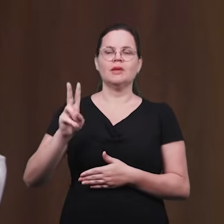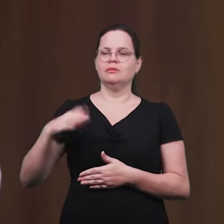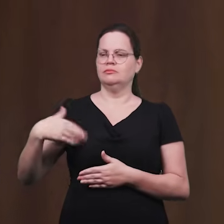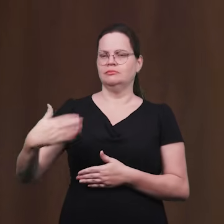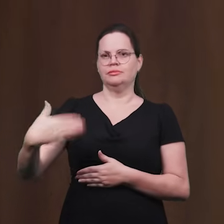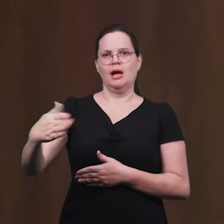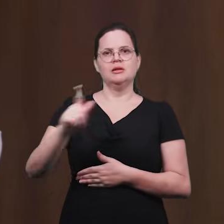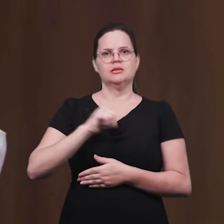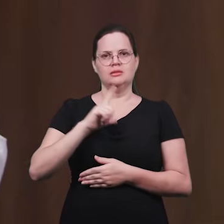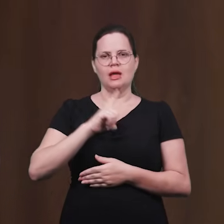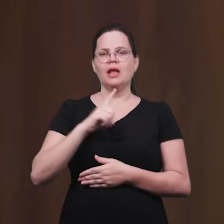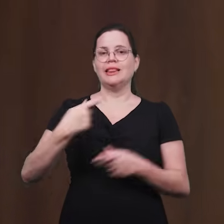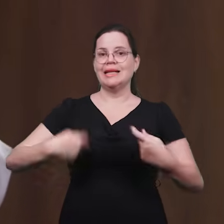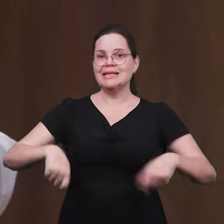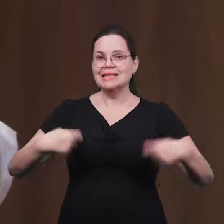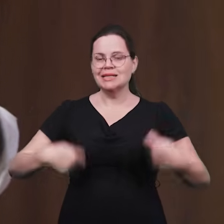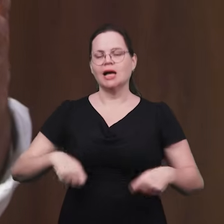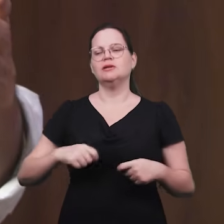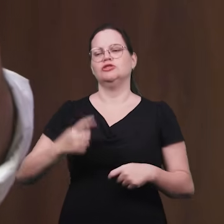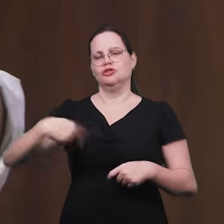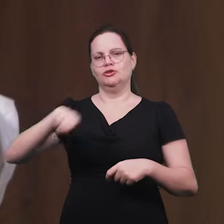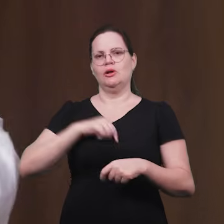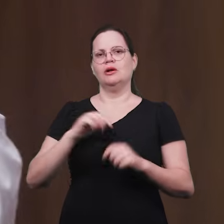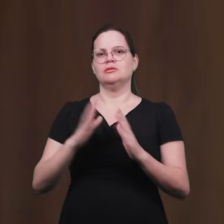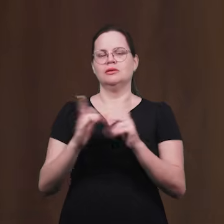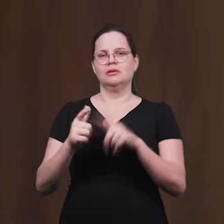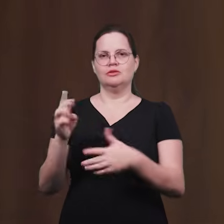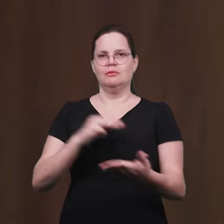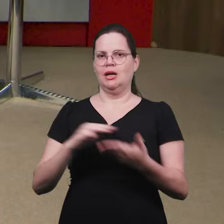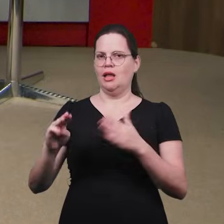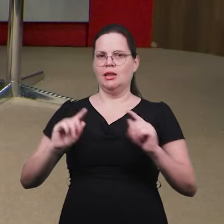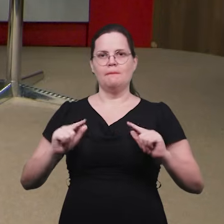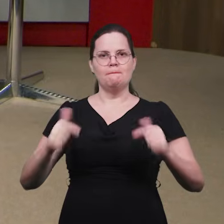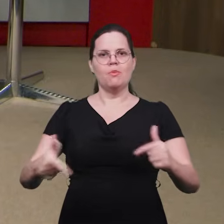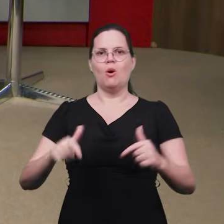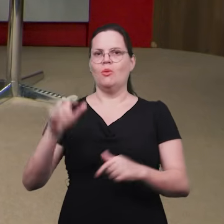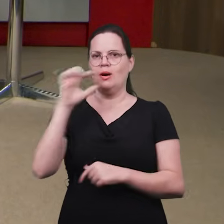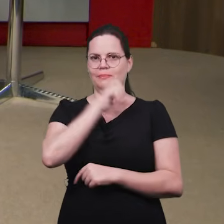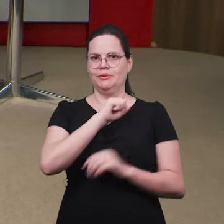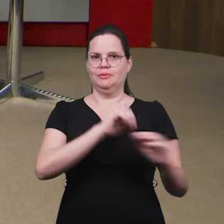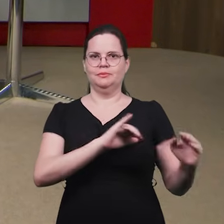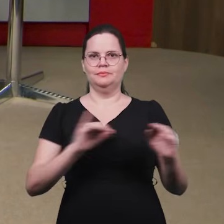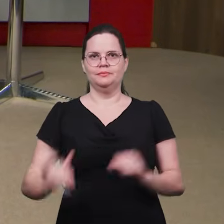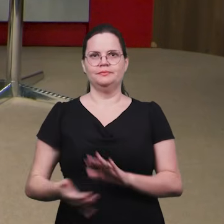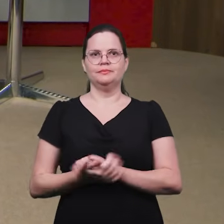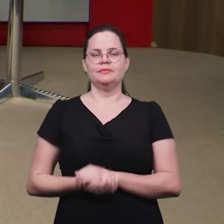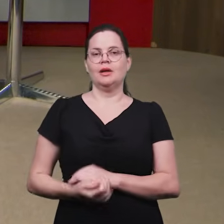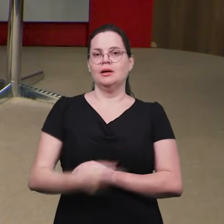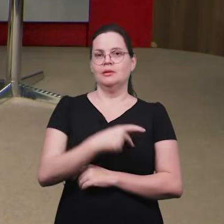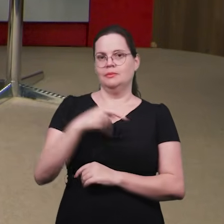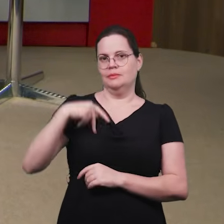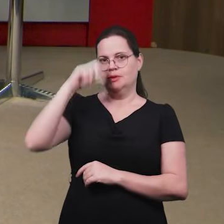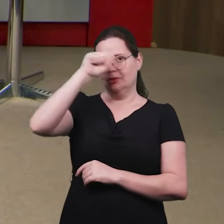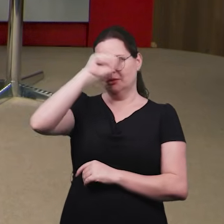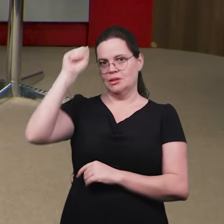que vem acontecendo sempre quando há uma necessidade, prontamente agimos. Pastor Sérgio, voltando ao